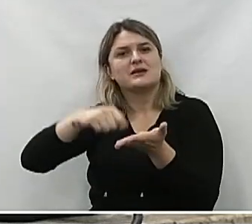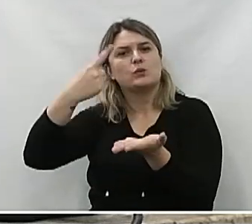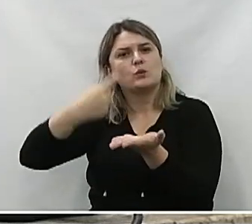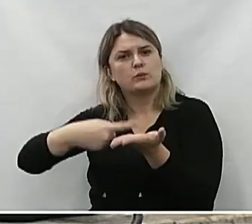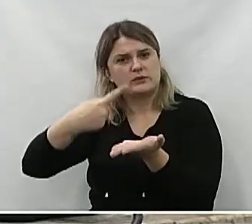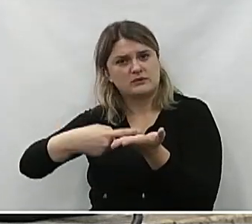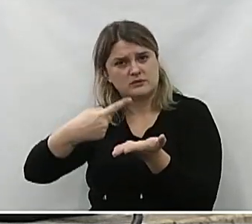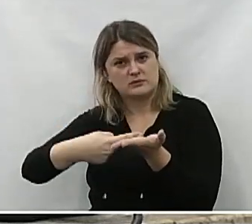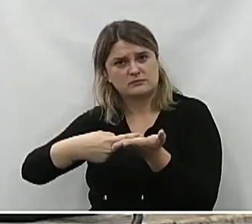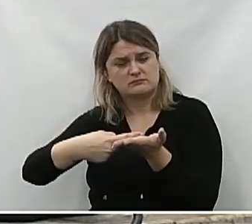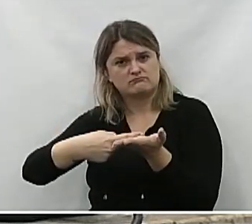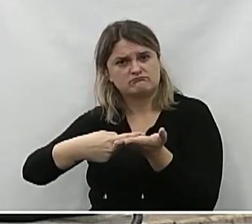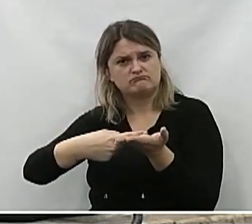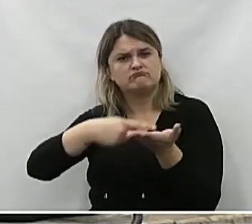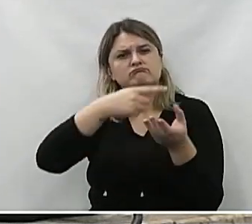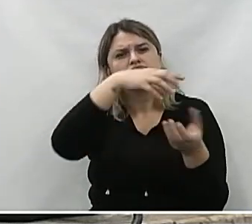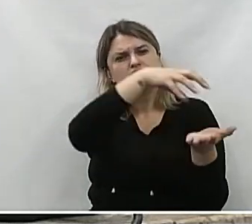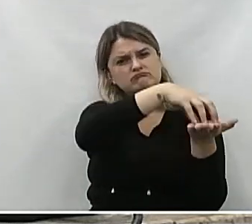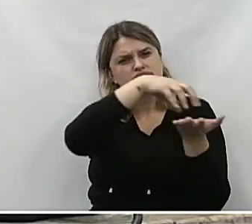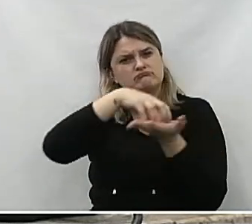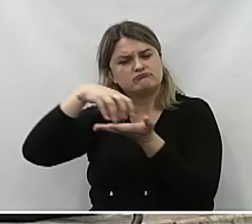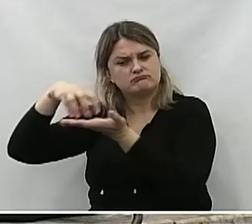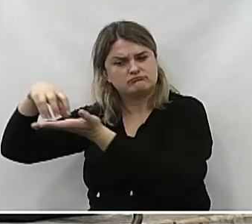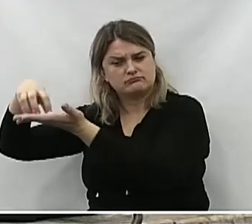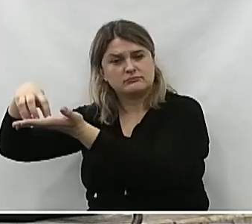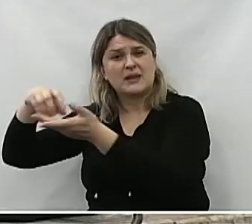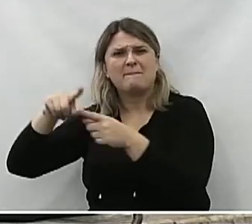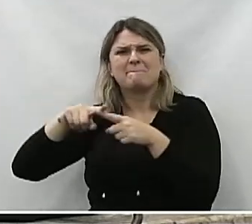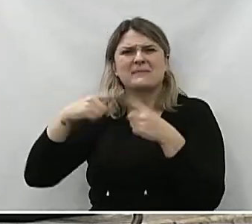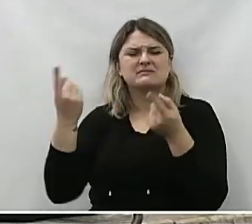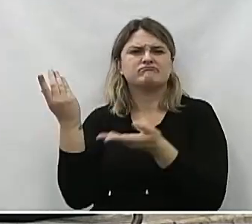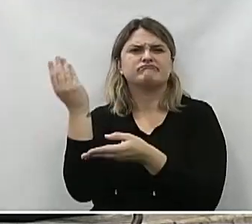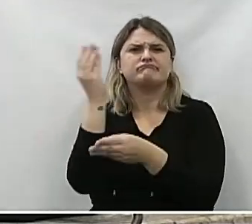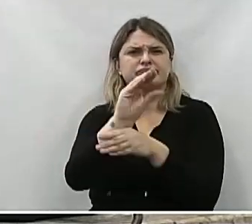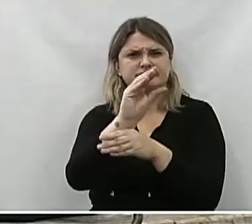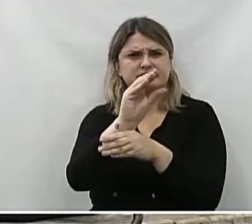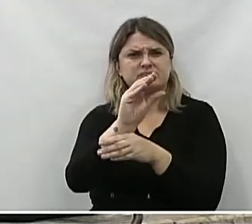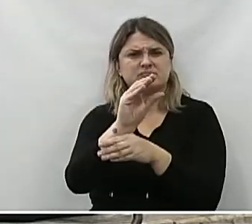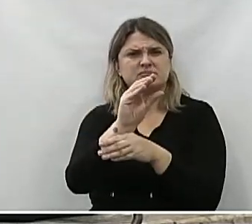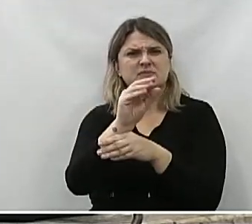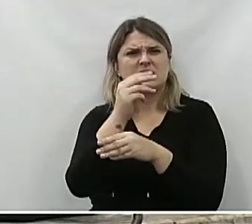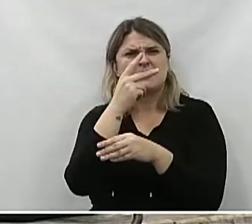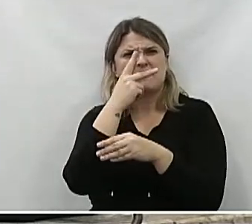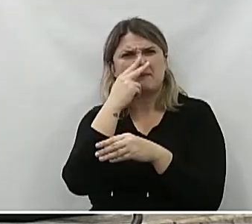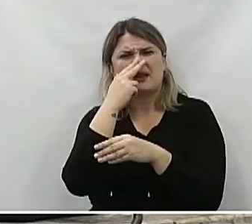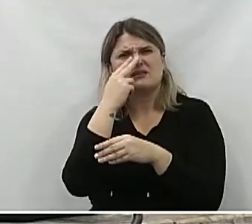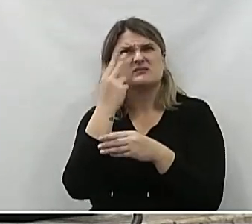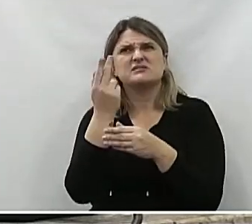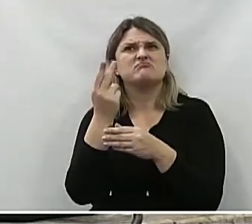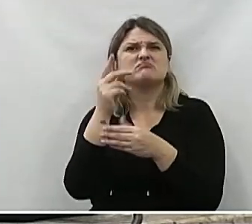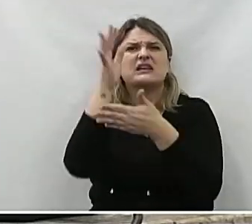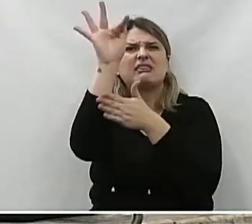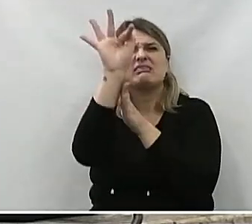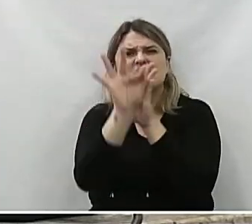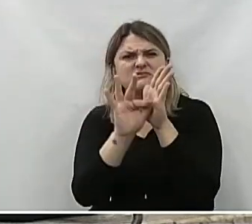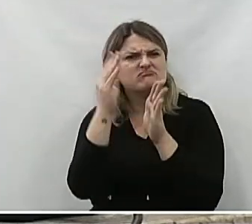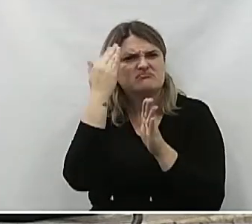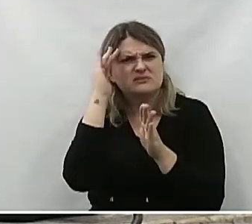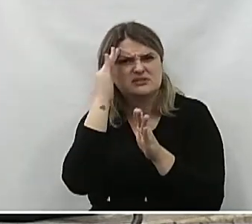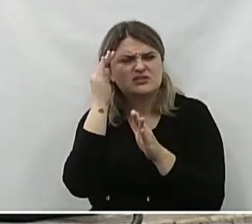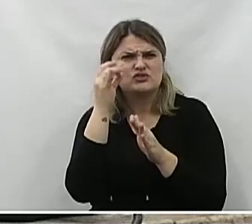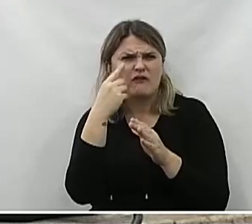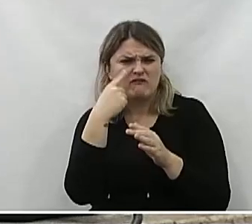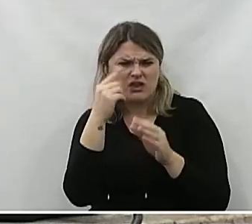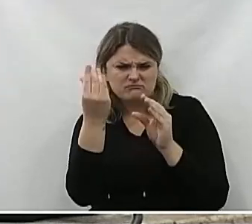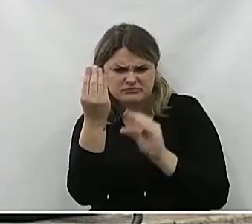um acordo Entre várias entidades mas essa publicação foi postada de uma forma muito genérica tanto que é só